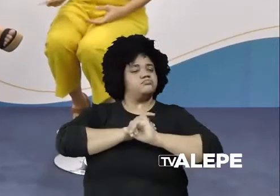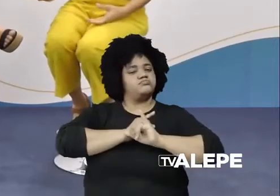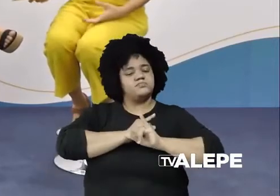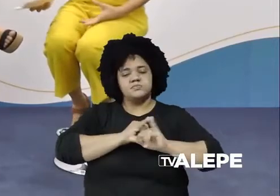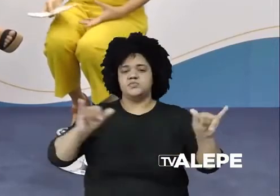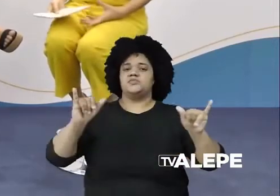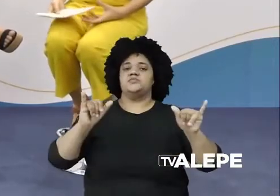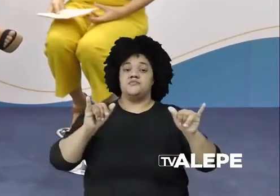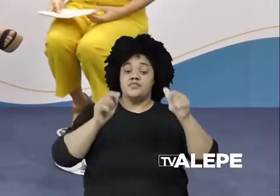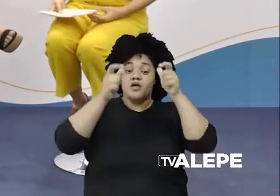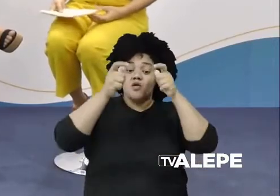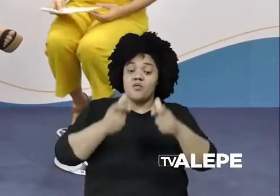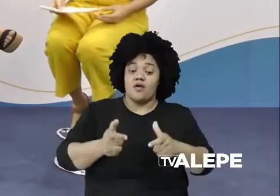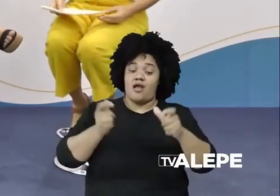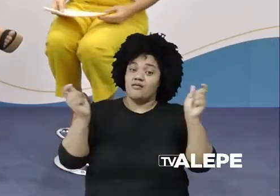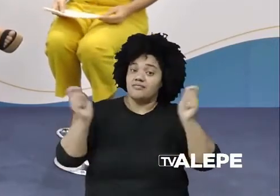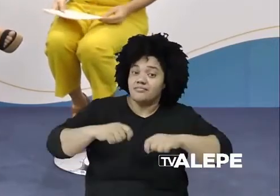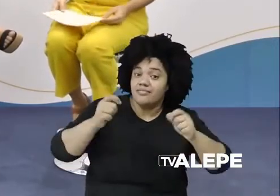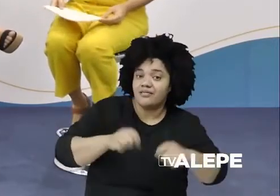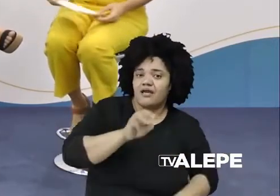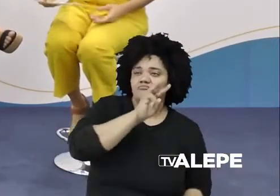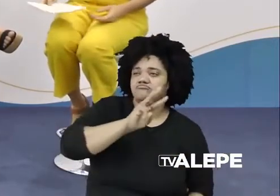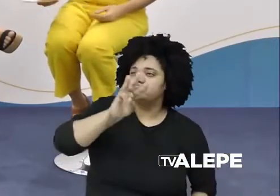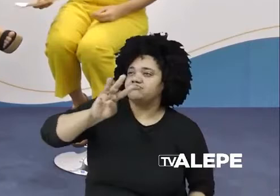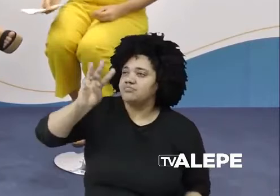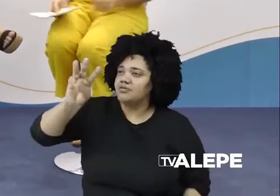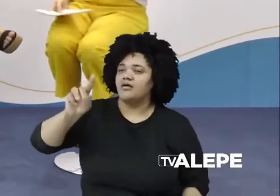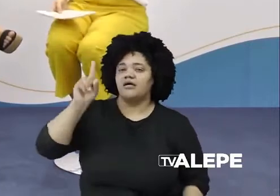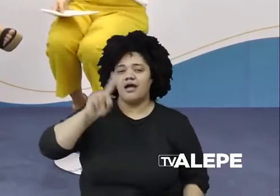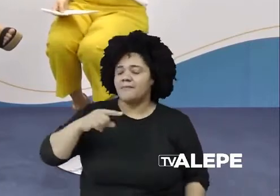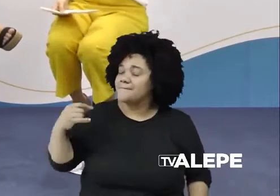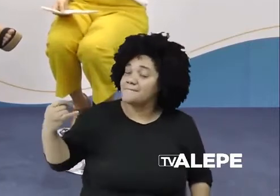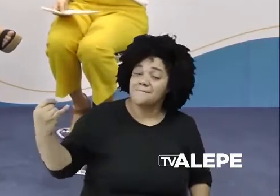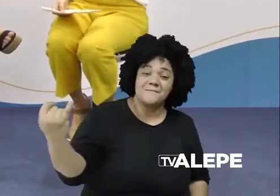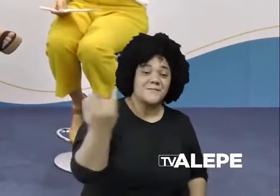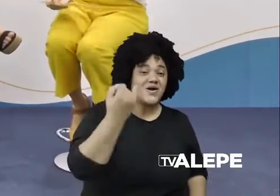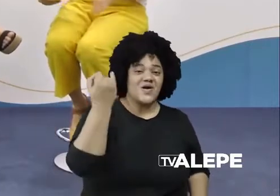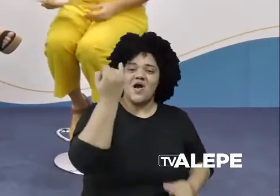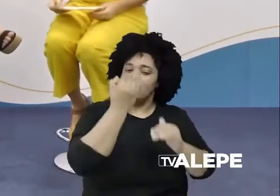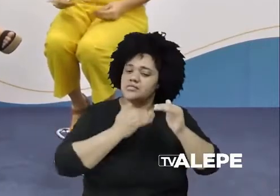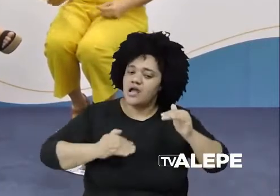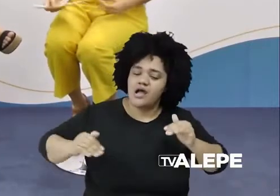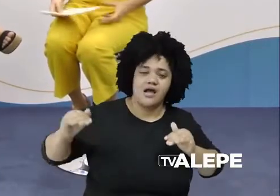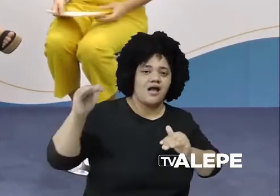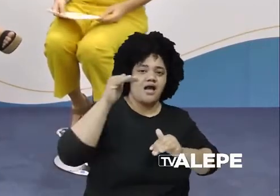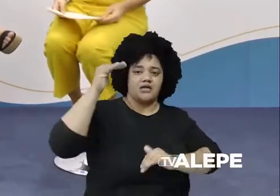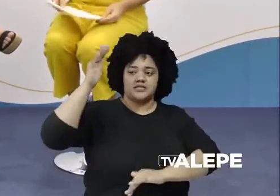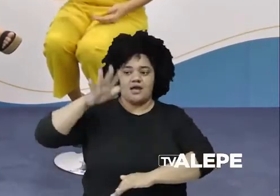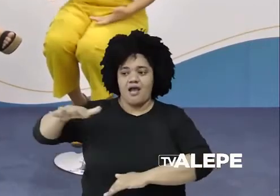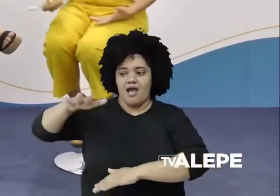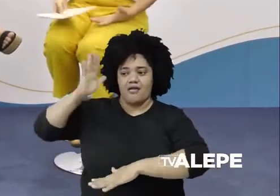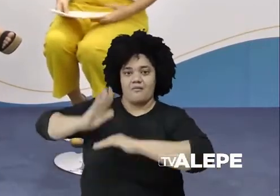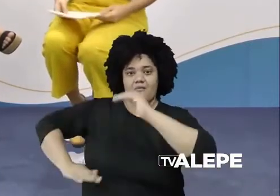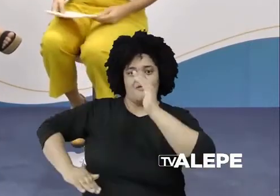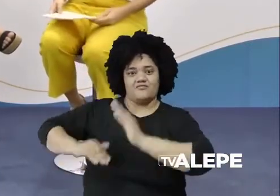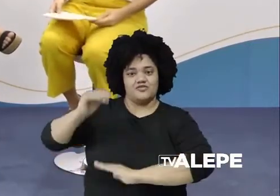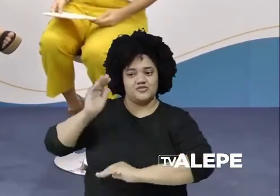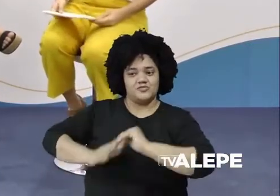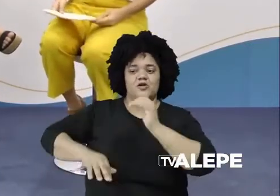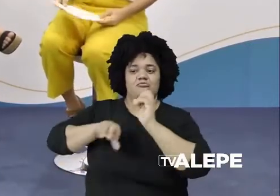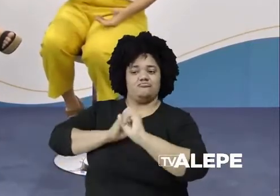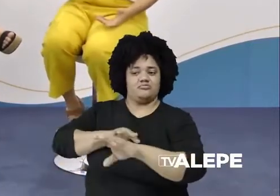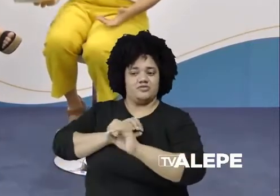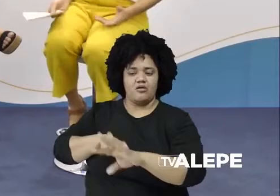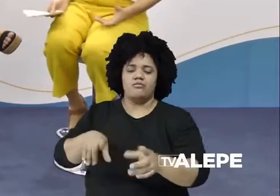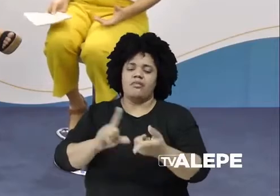esse lugar que a gente possa acessar, é muito relevante para tantos profissionais da área de educação, os